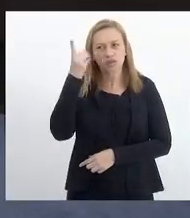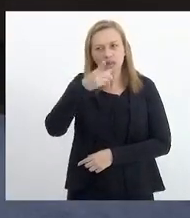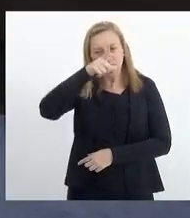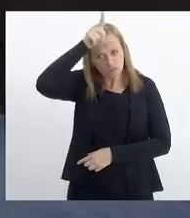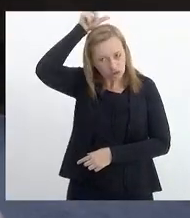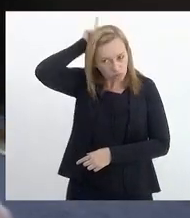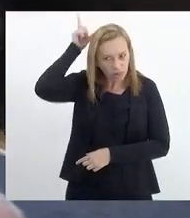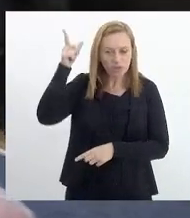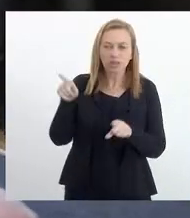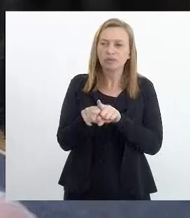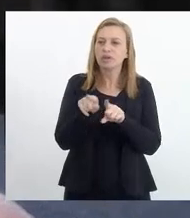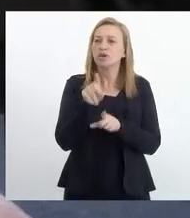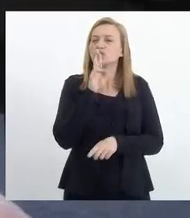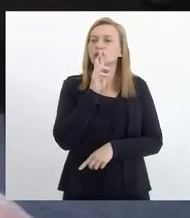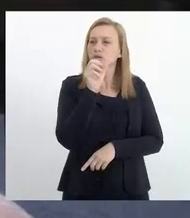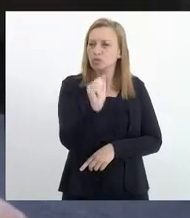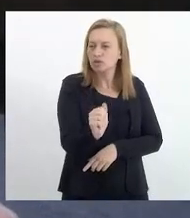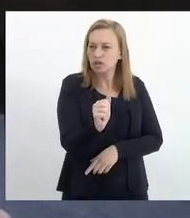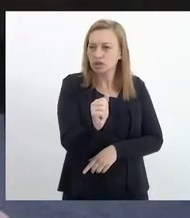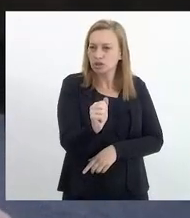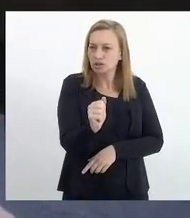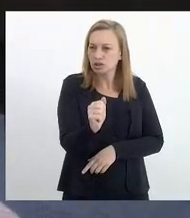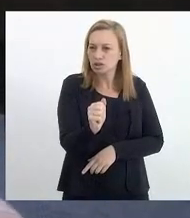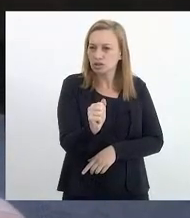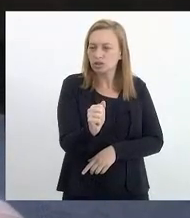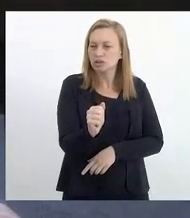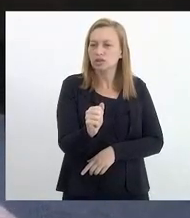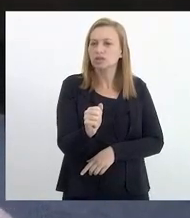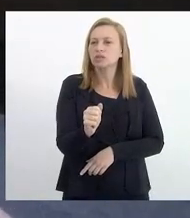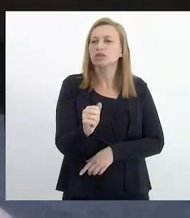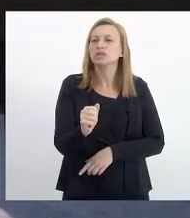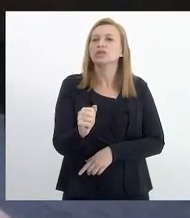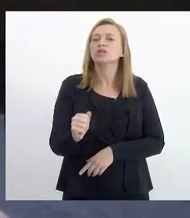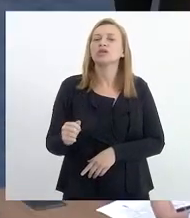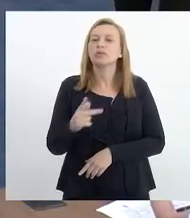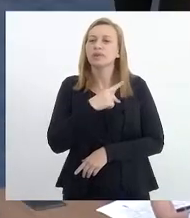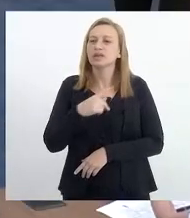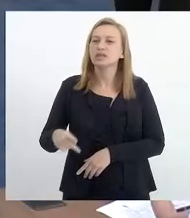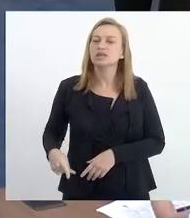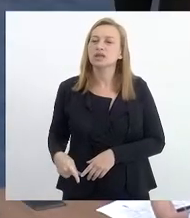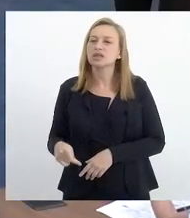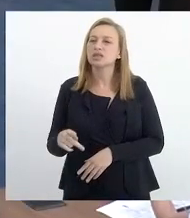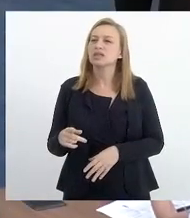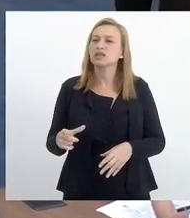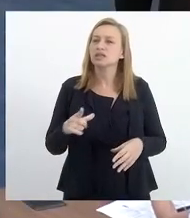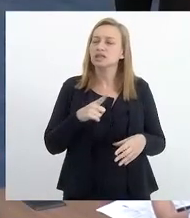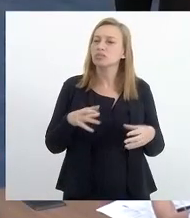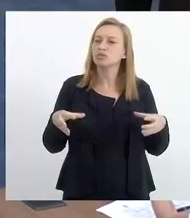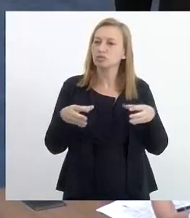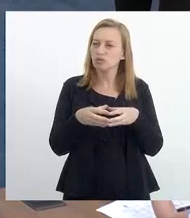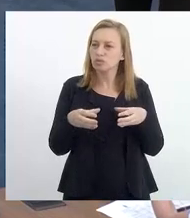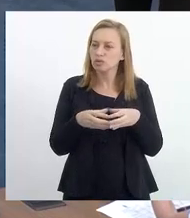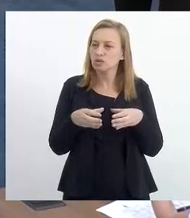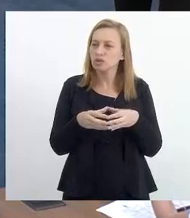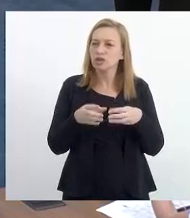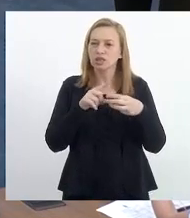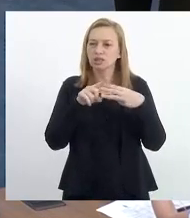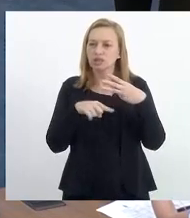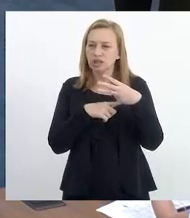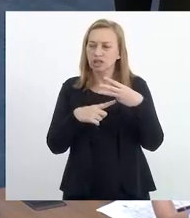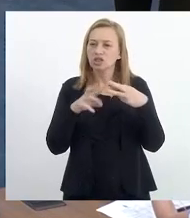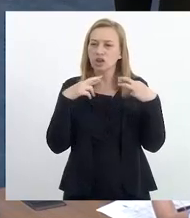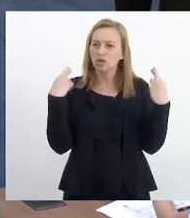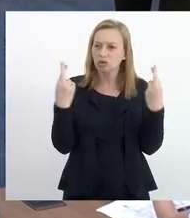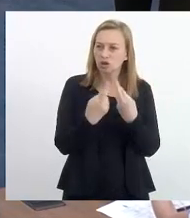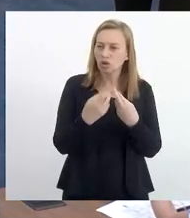deputado Rodrigo Amorim, por conta unicamente da presidência que ocupamos nas comissões, Vamos presidir três audiências públicas.